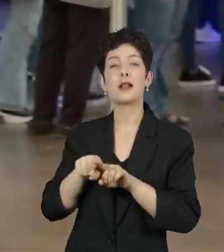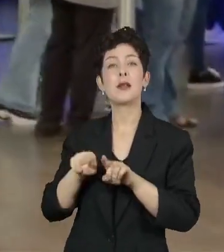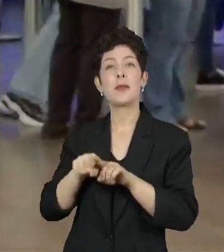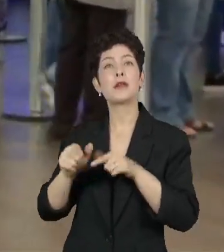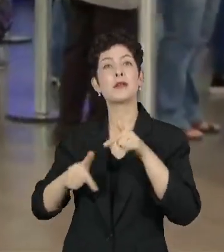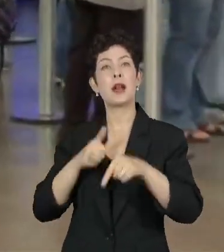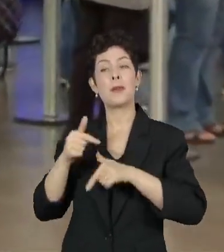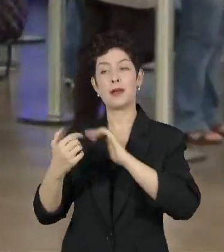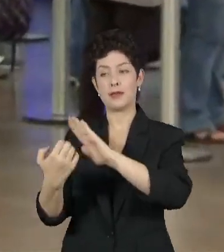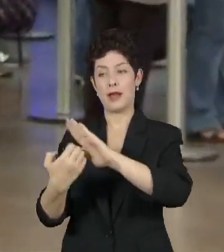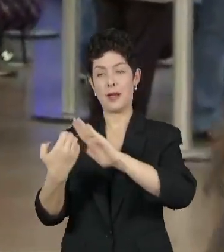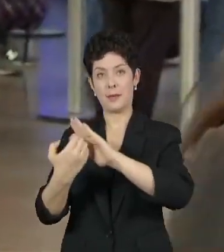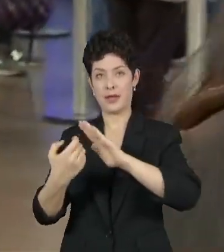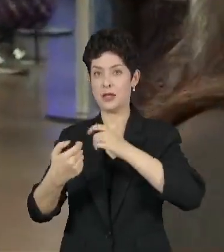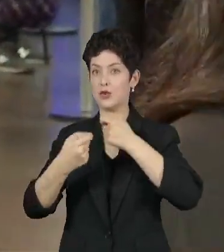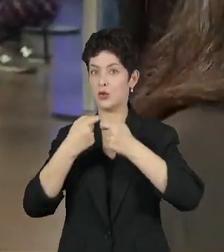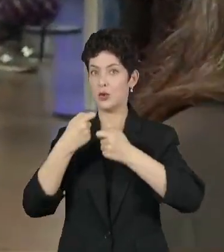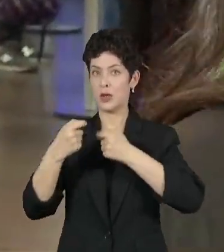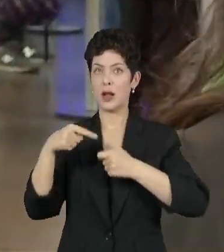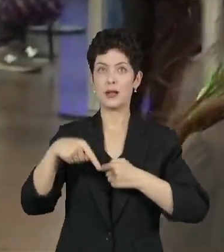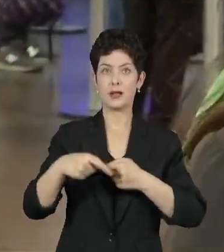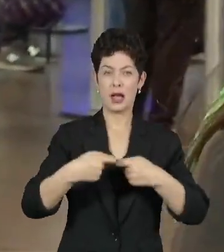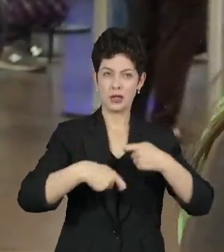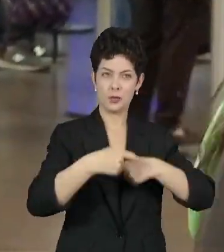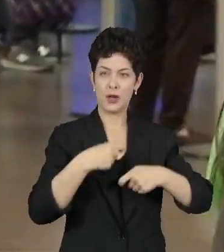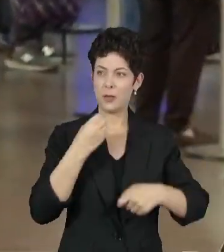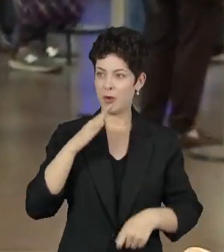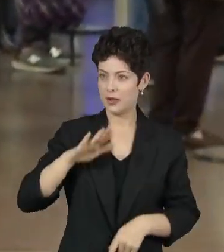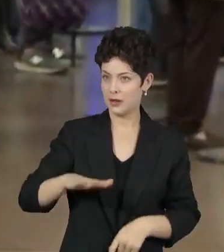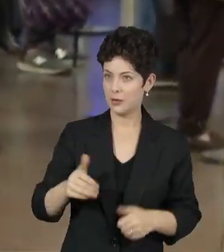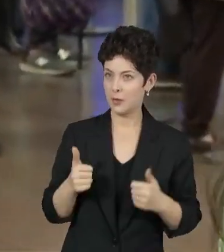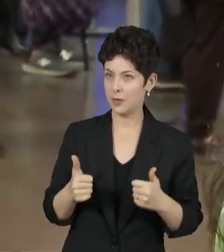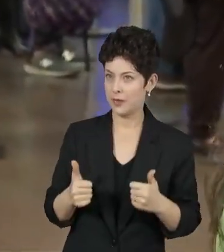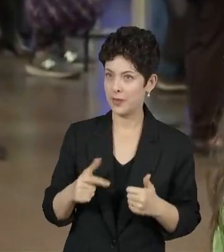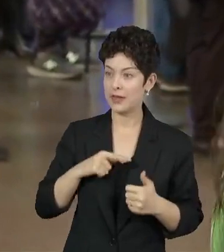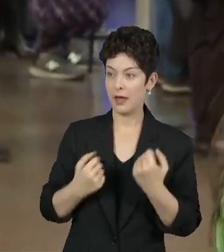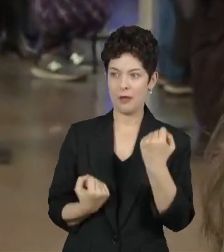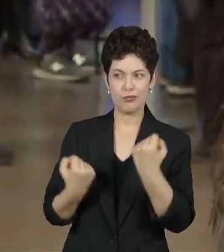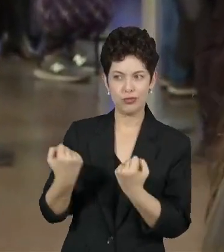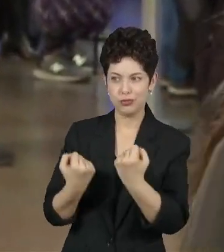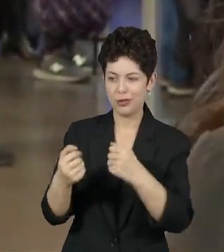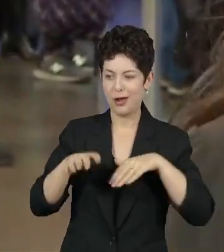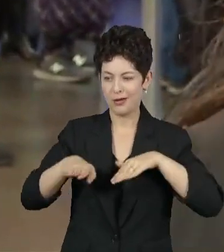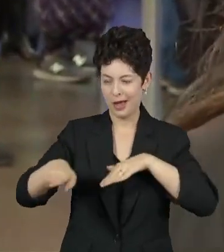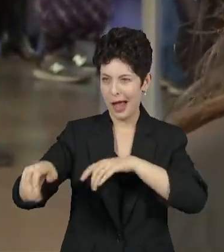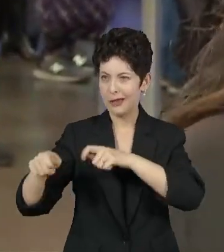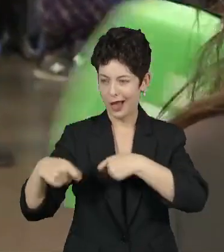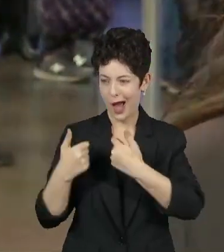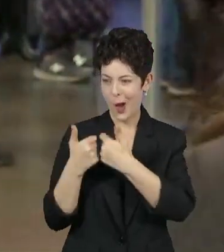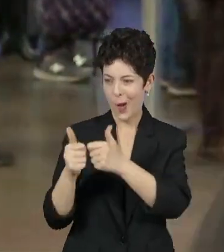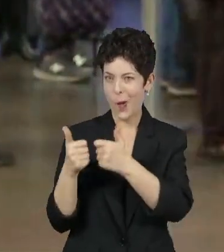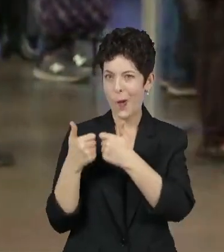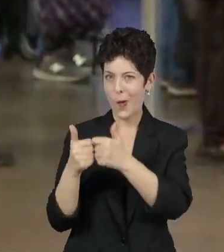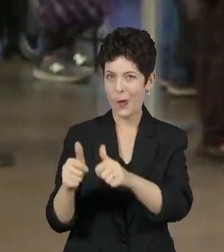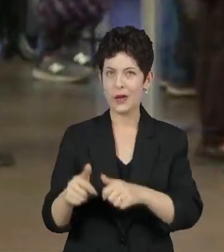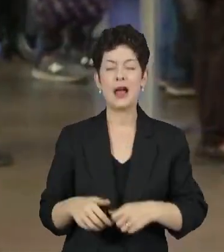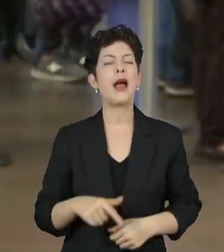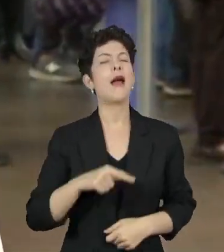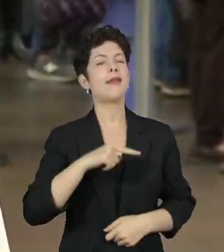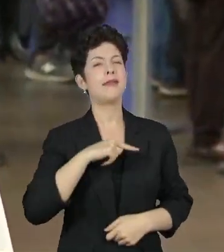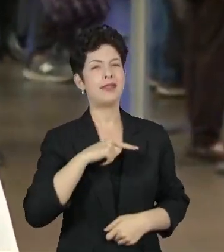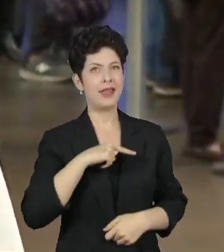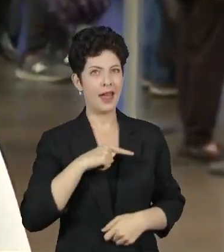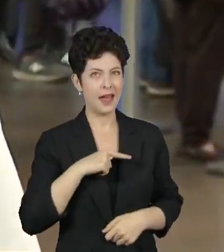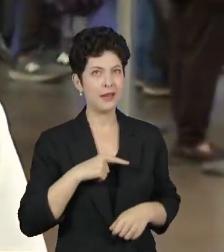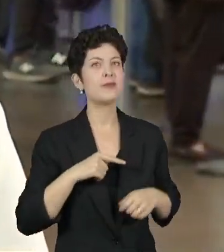da empresa que administra os terminais. Fabiana, boa tarde. Tem carro para transportar tanta gente assim? Tem sim.